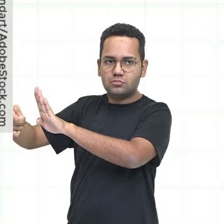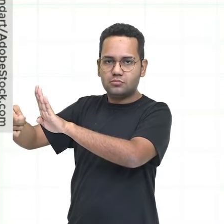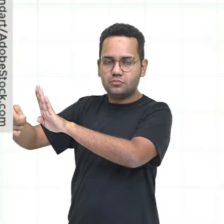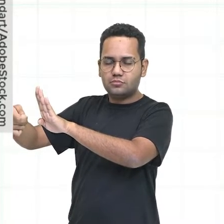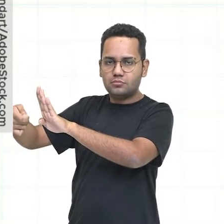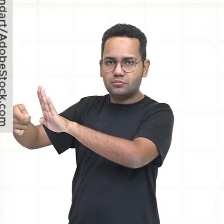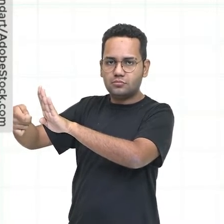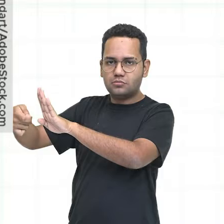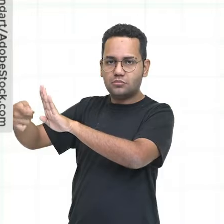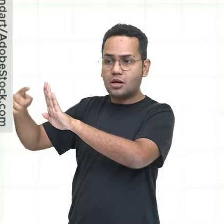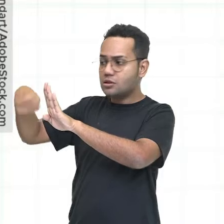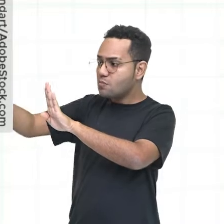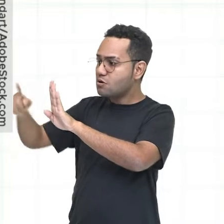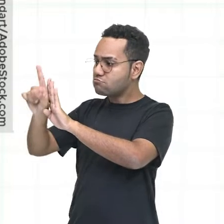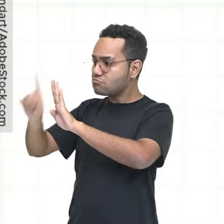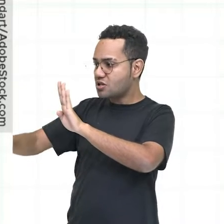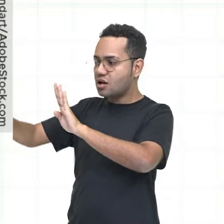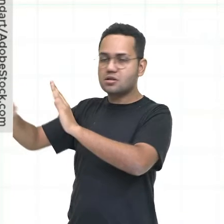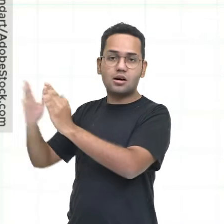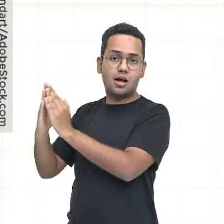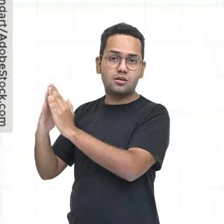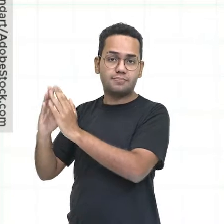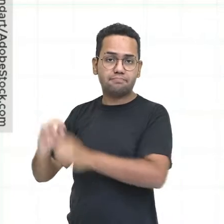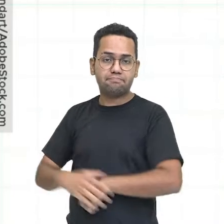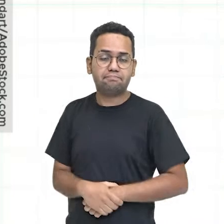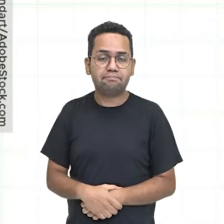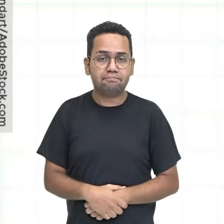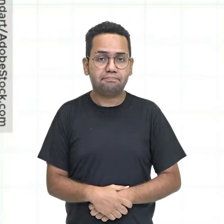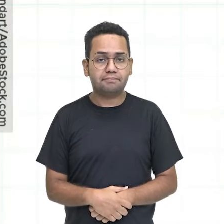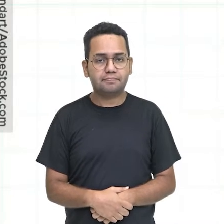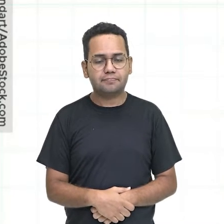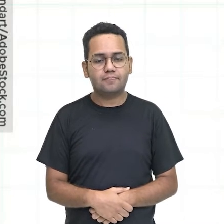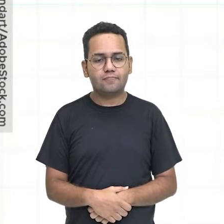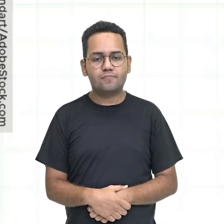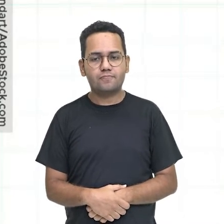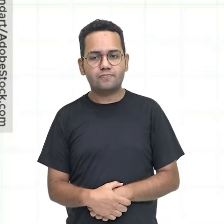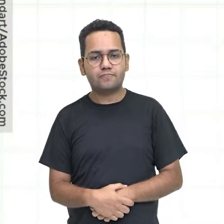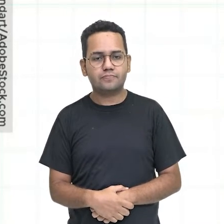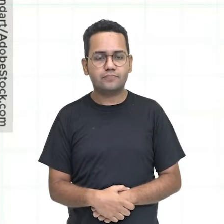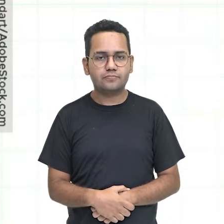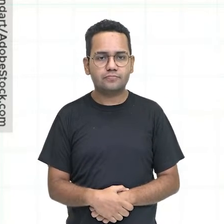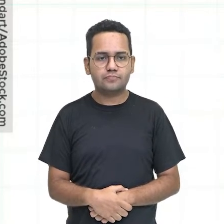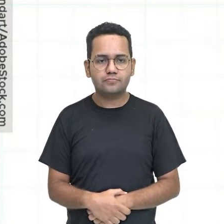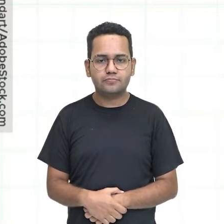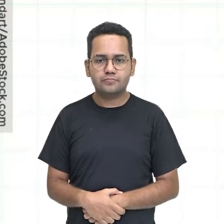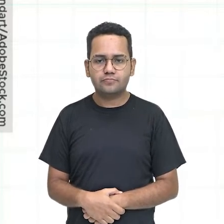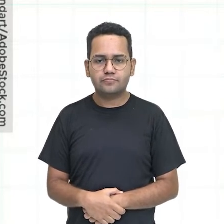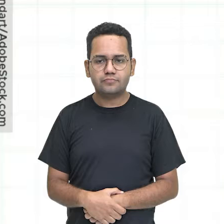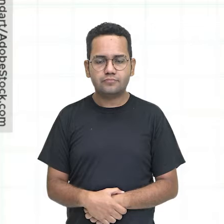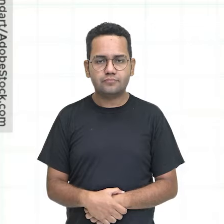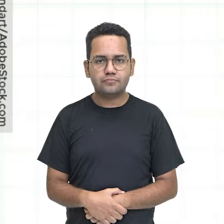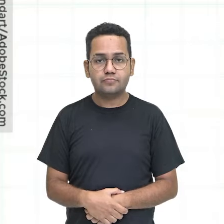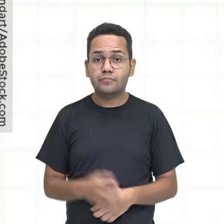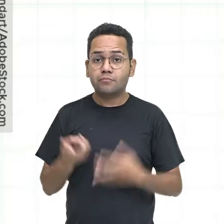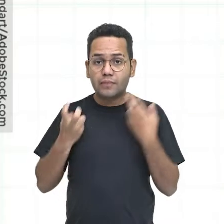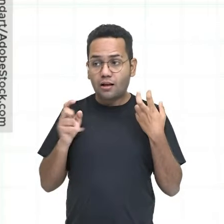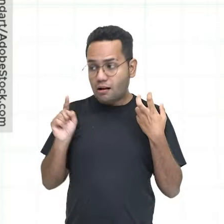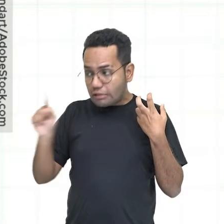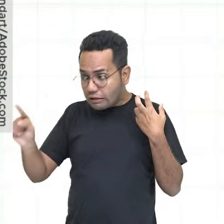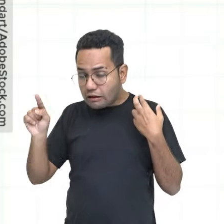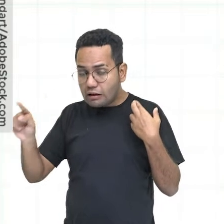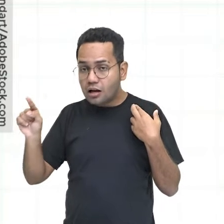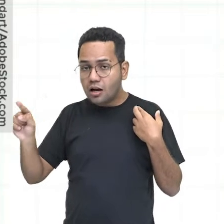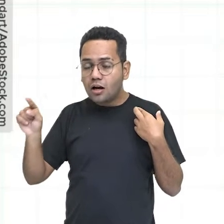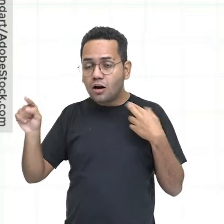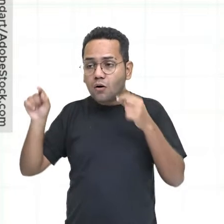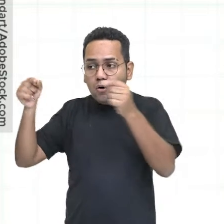a porta when you leave the house, quando você sair da casa, tá certo? Então, repare que o must está sendo utilizado